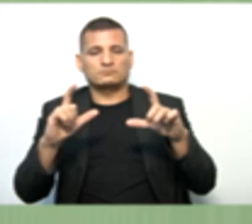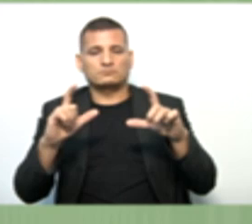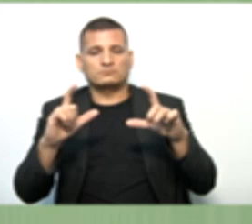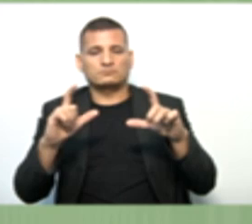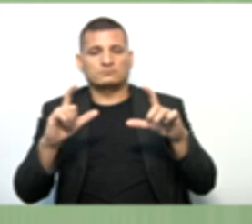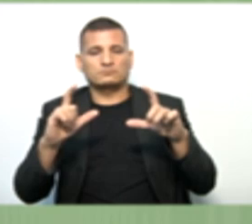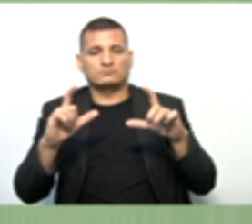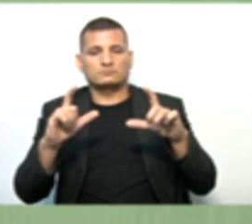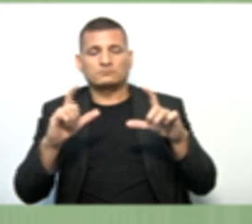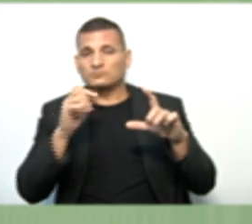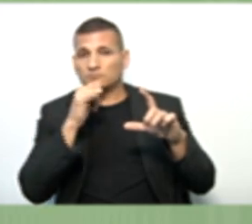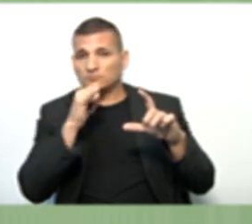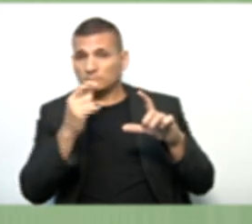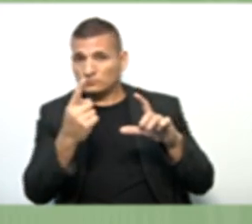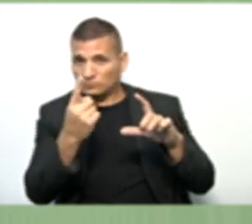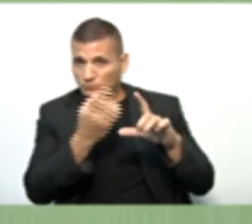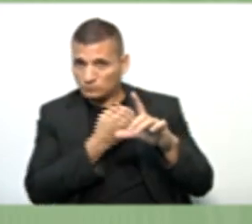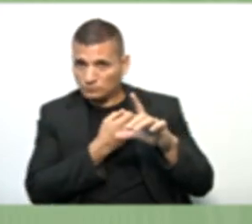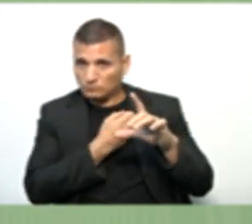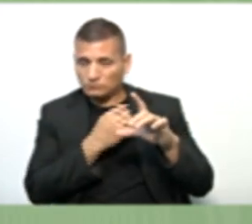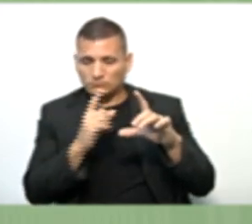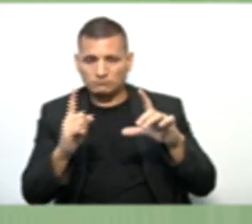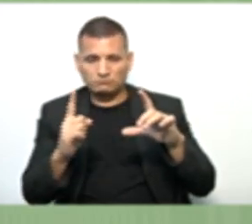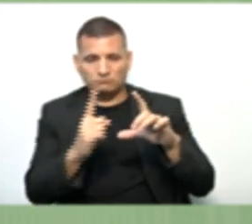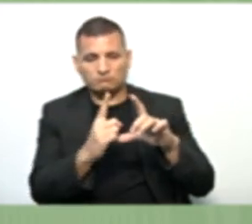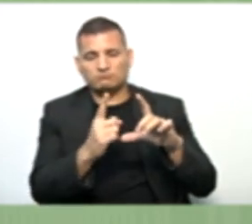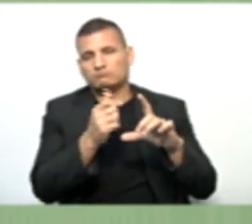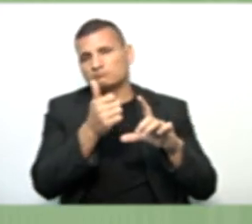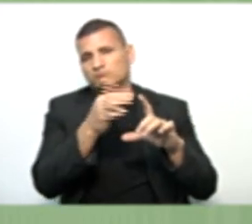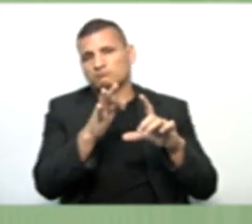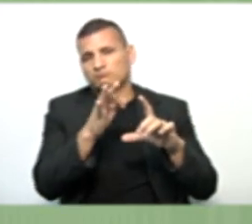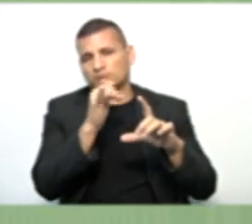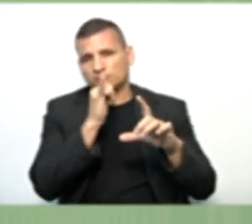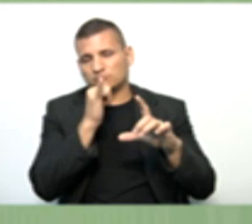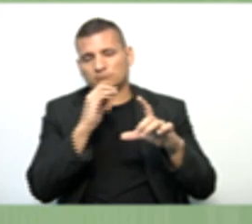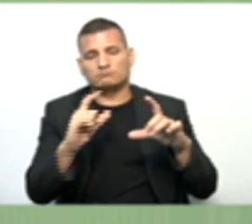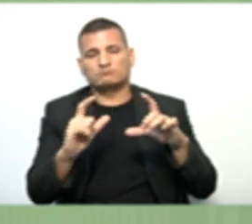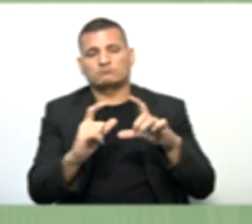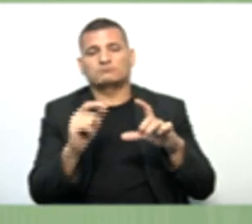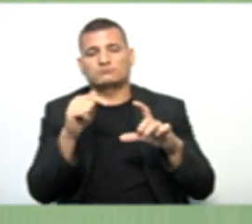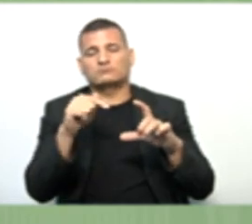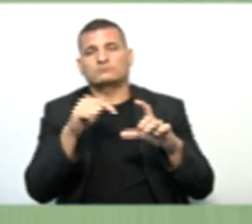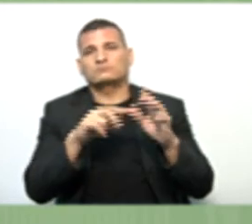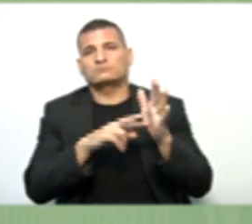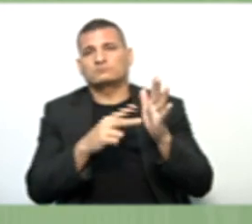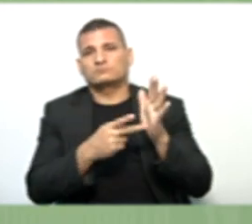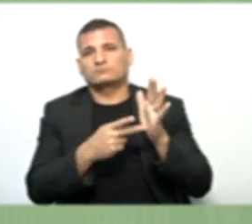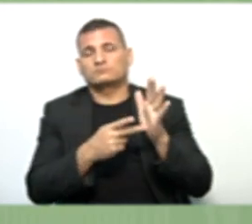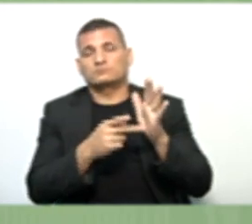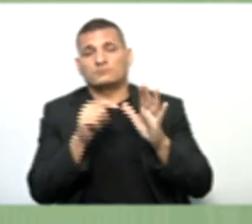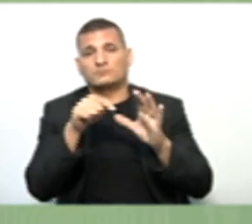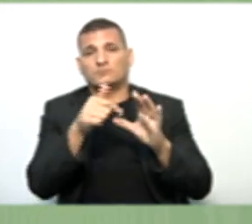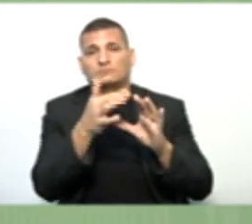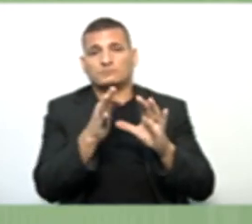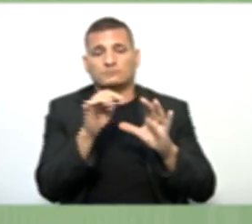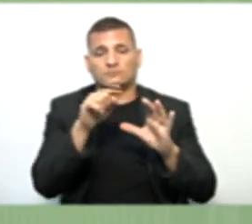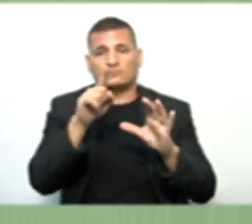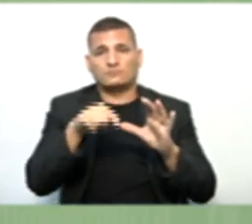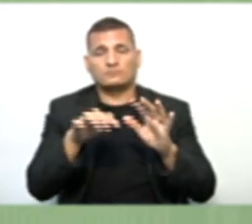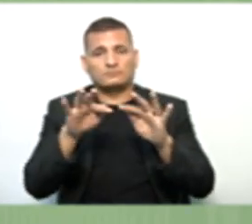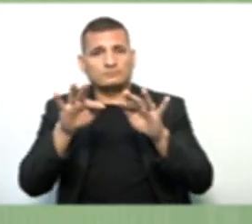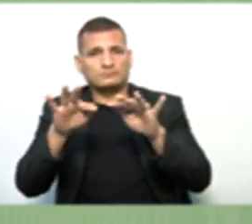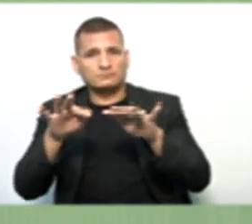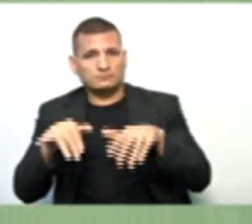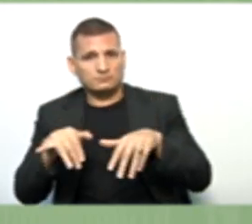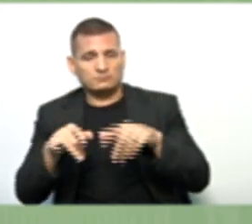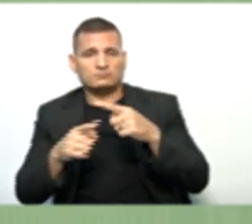aparecer somente um número, por exemplo, 10, isso significa que esse 10 é o fim, porque esse